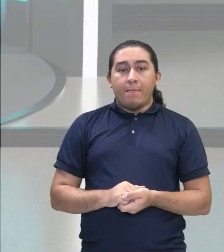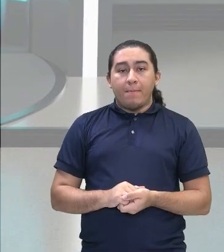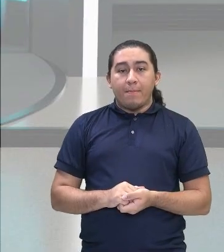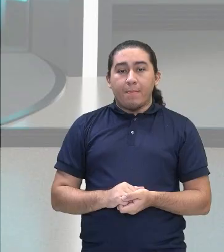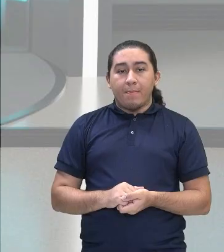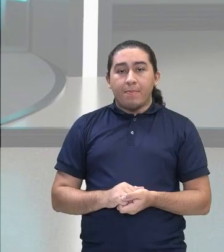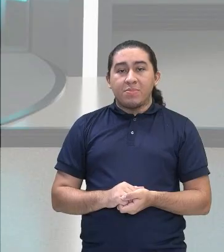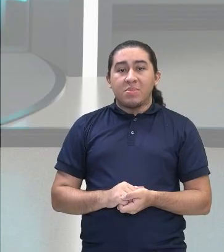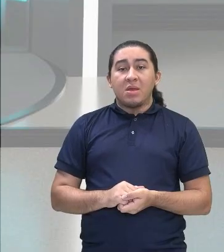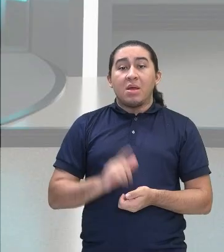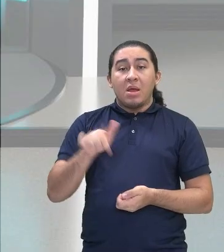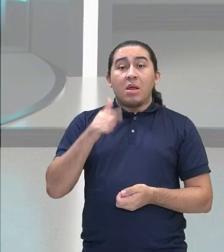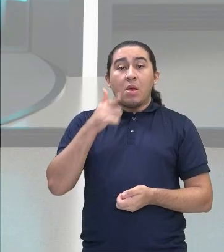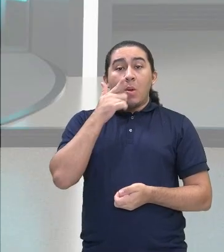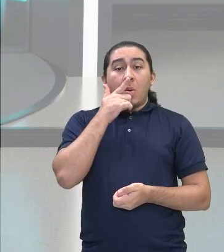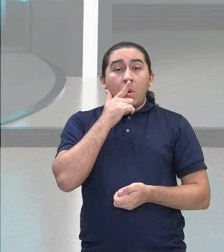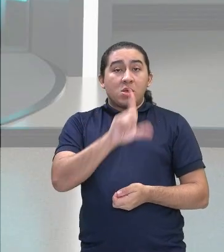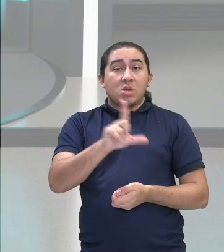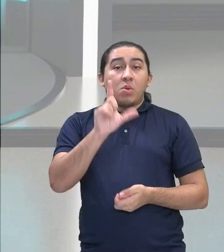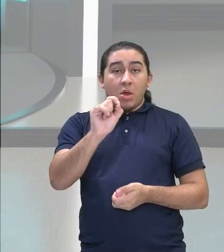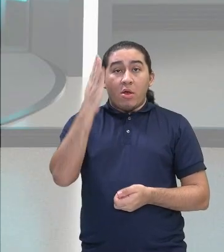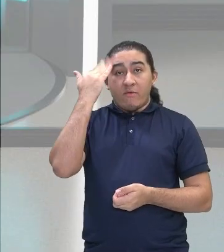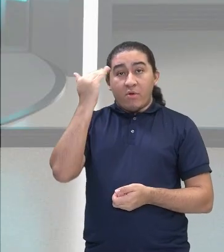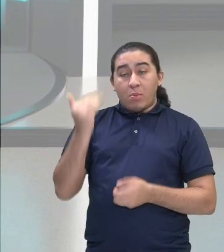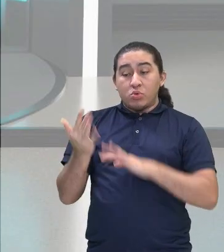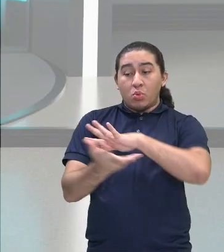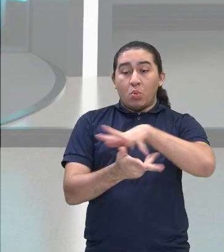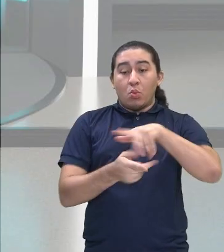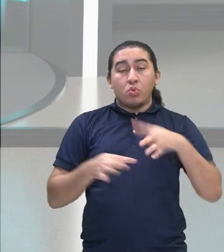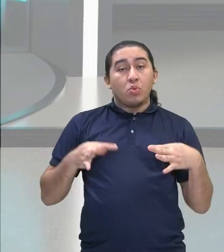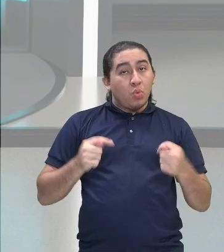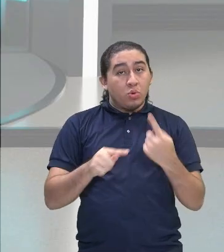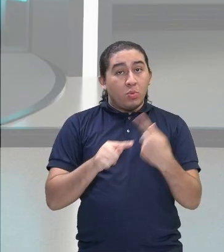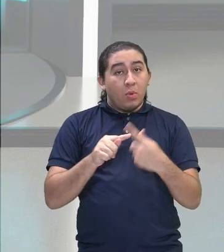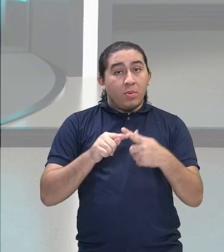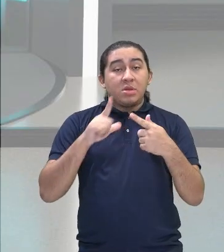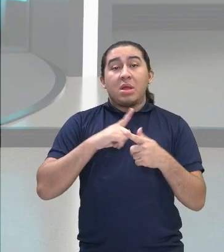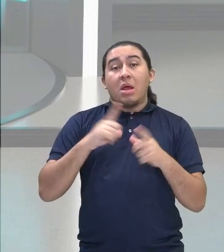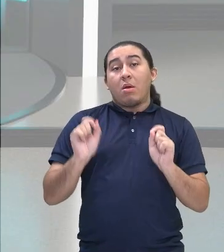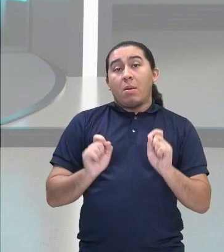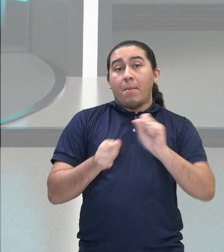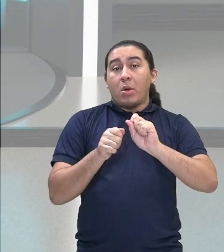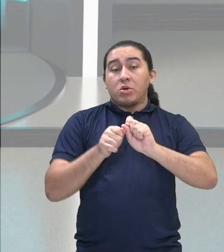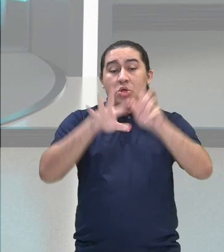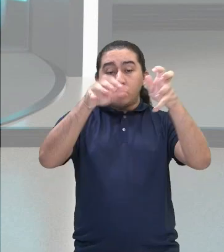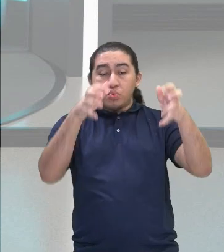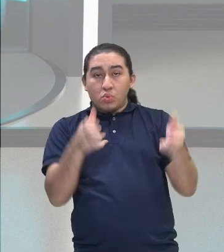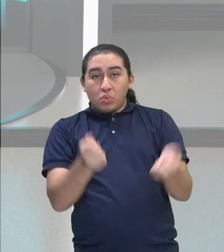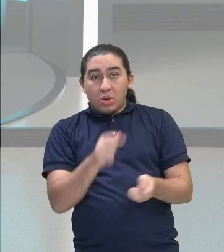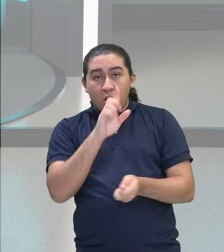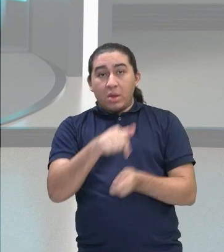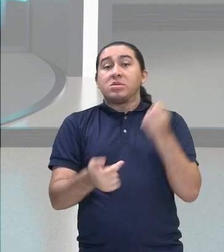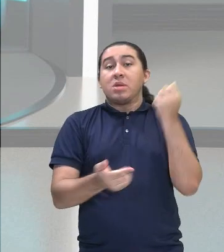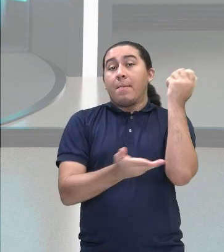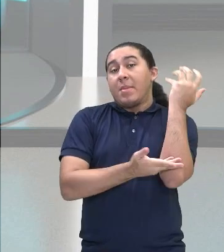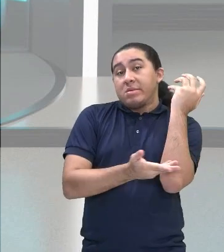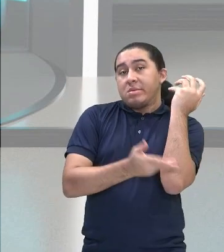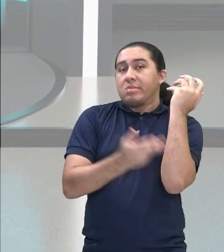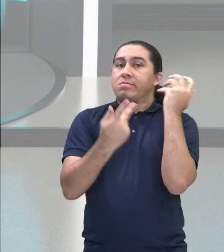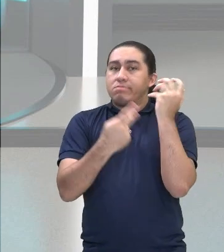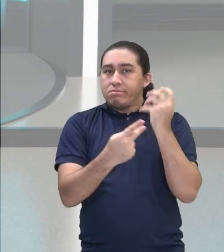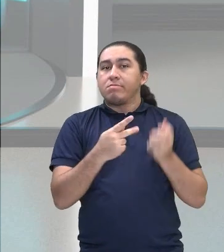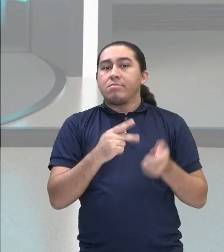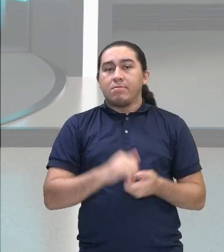ganhou projeção internacional com as suas esculturas de madeiras calcinadas. Franz